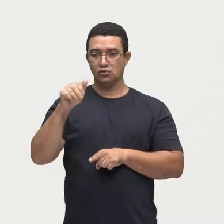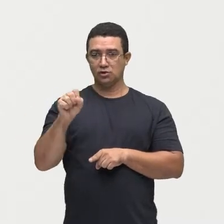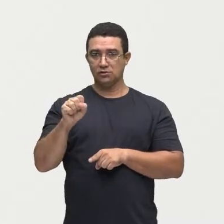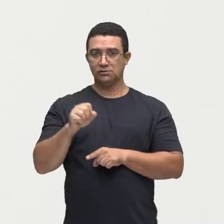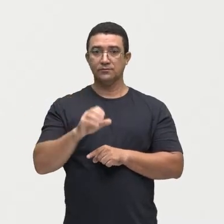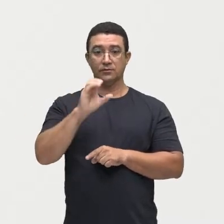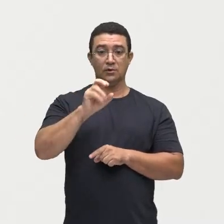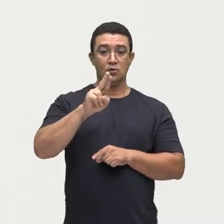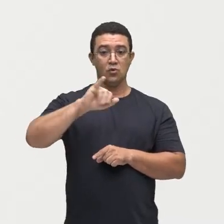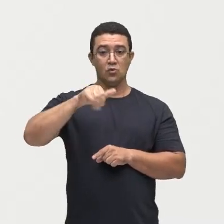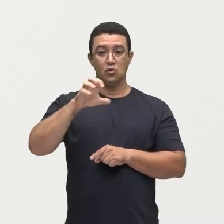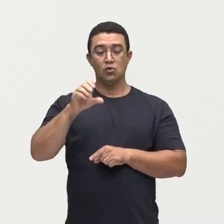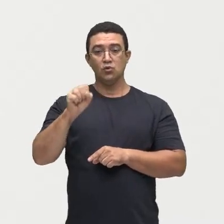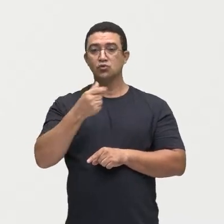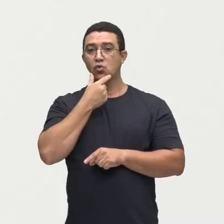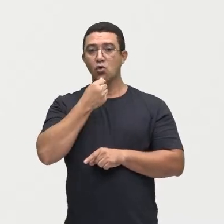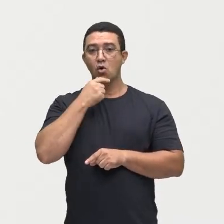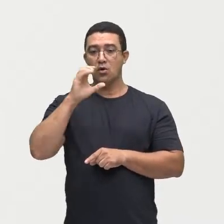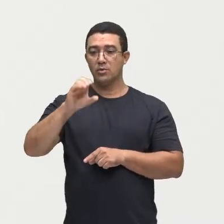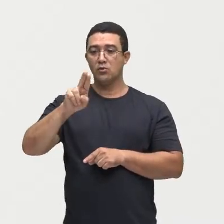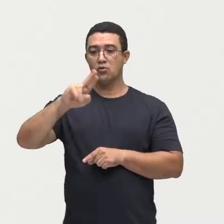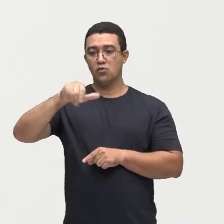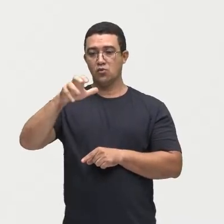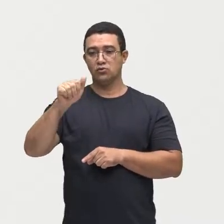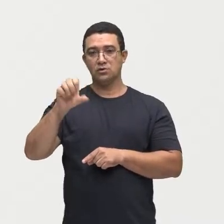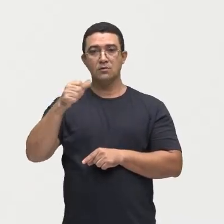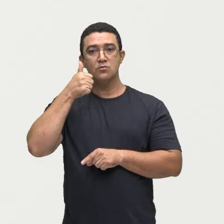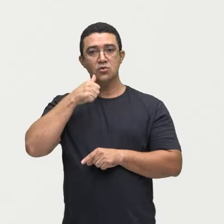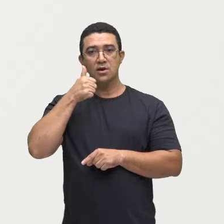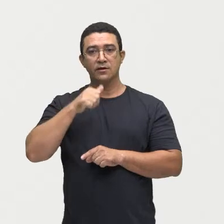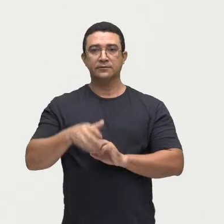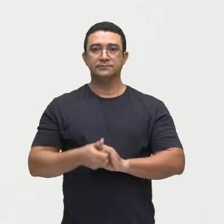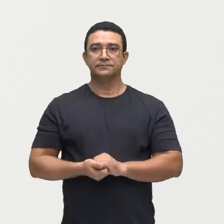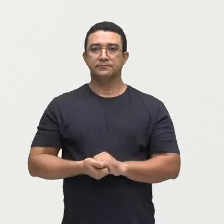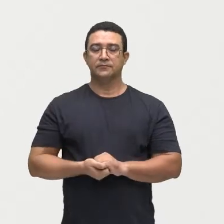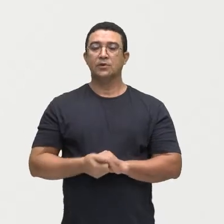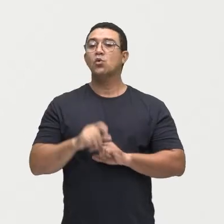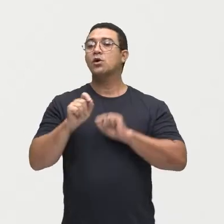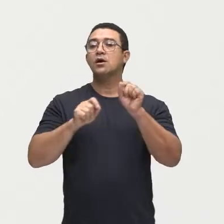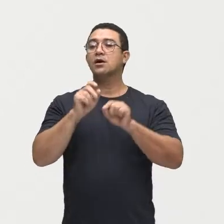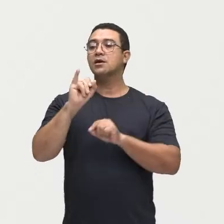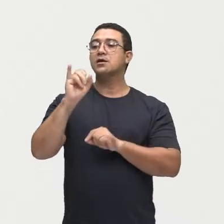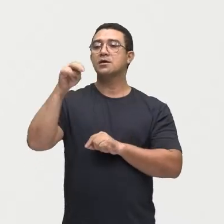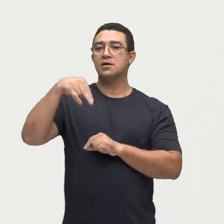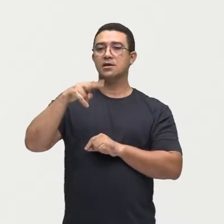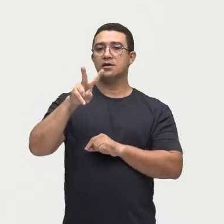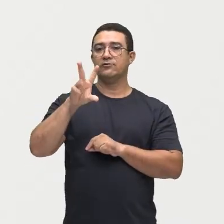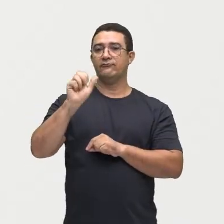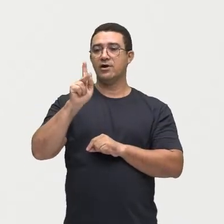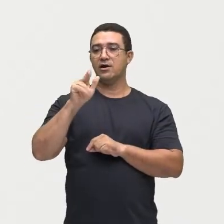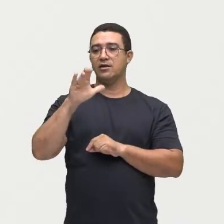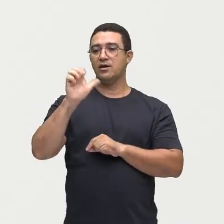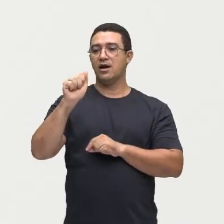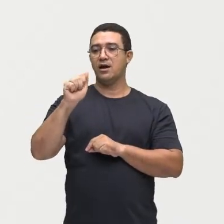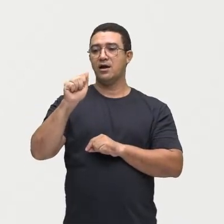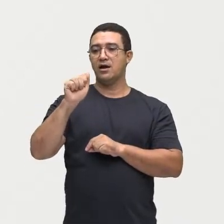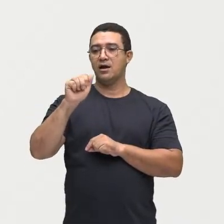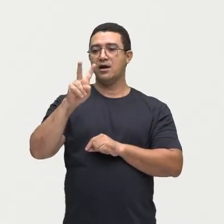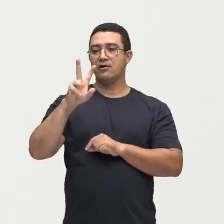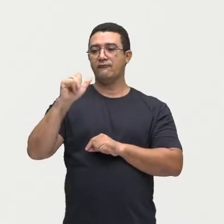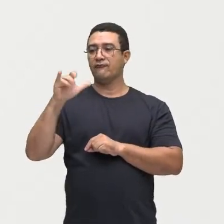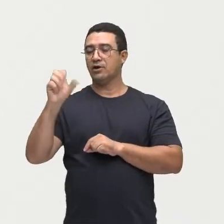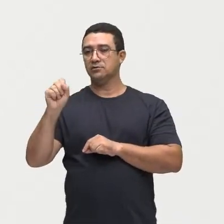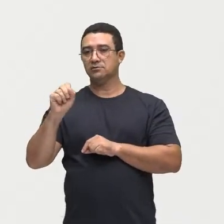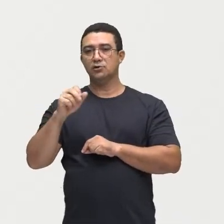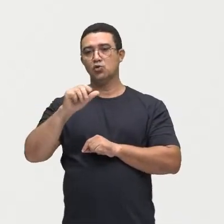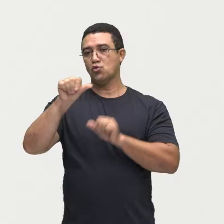são variáveis, né? Vai variar. E os invariáveis é que, quem e onde. Eu não posso